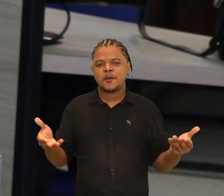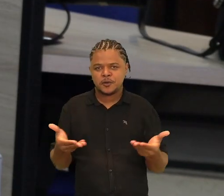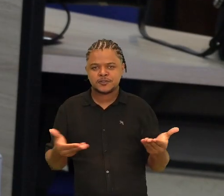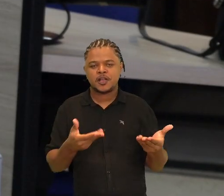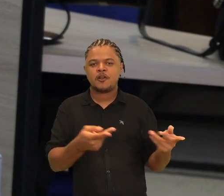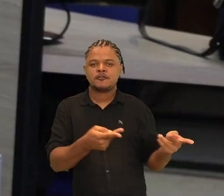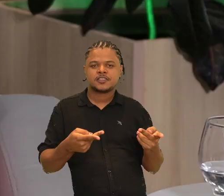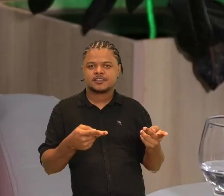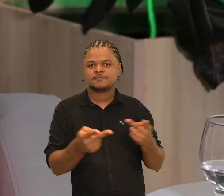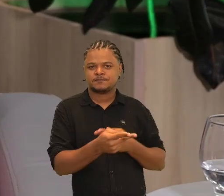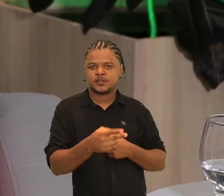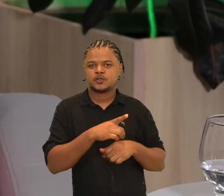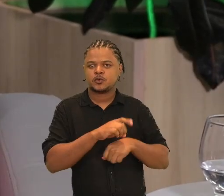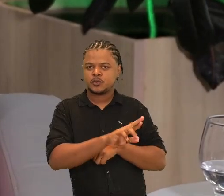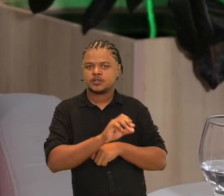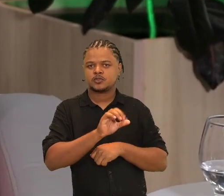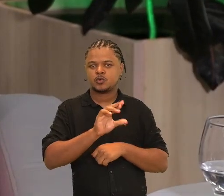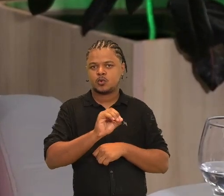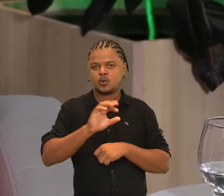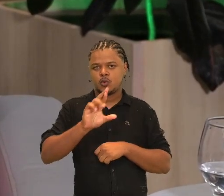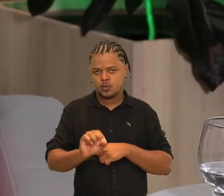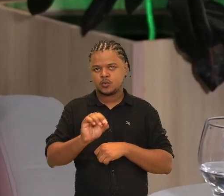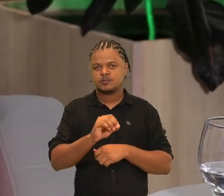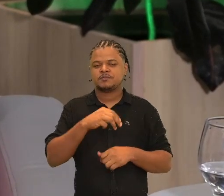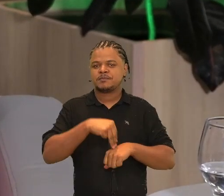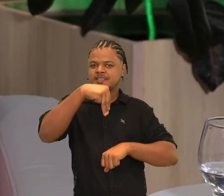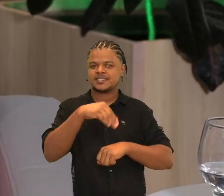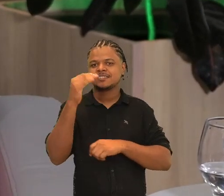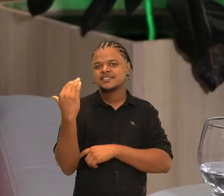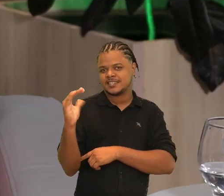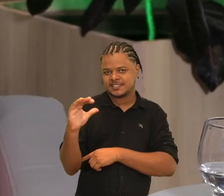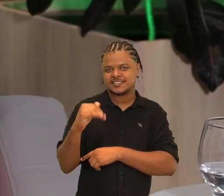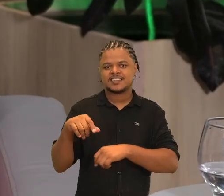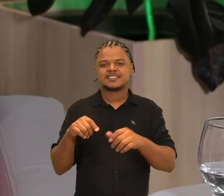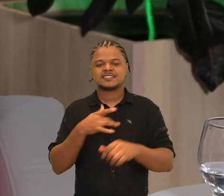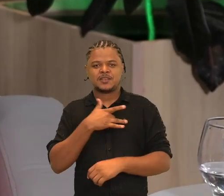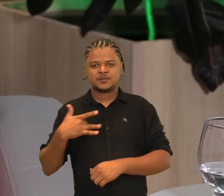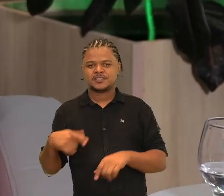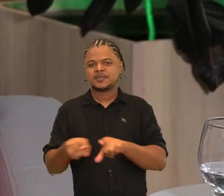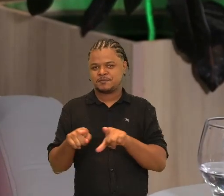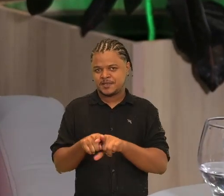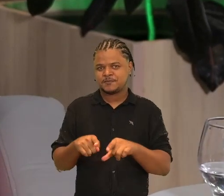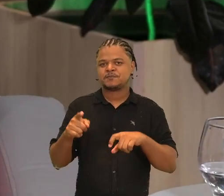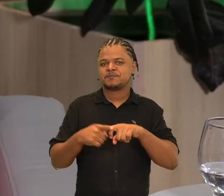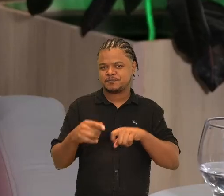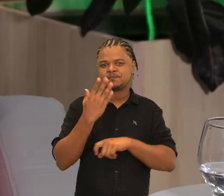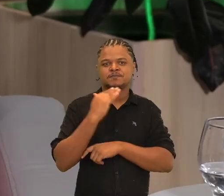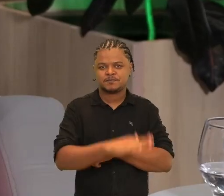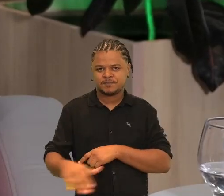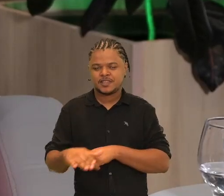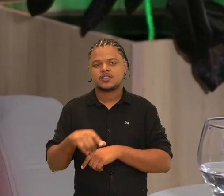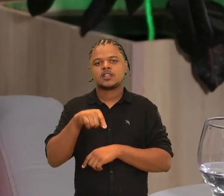convidadas são a doutora Socorro Balbi, que é mestre em Ciências da Saúde e pediatra do Centro de Referência em